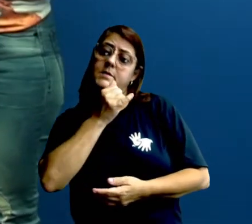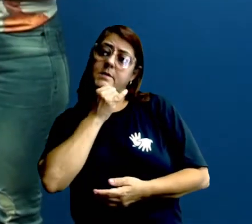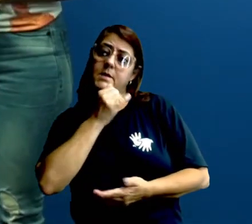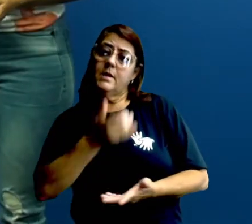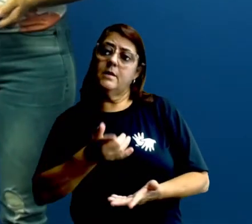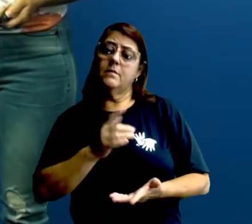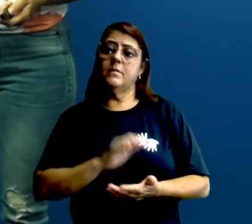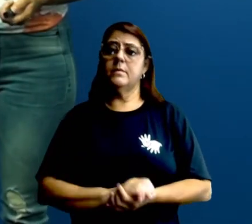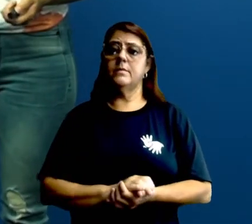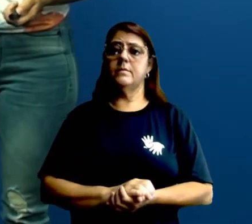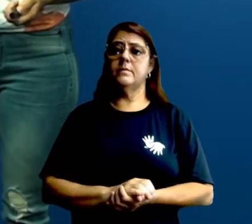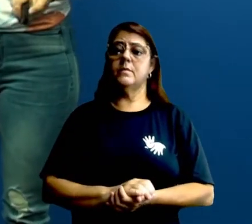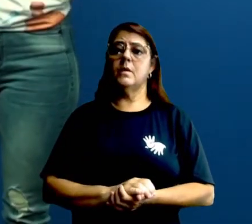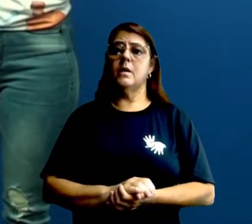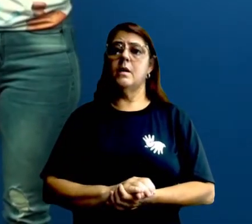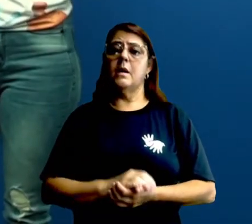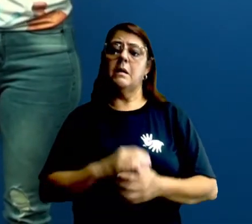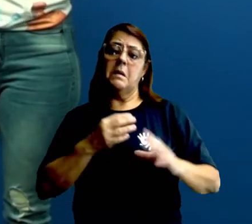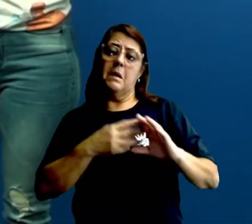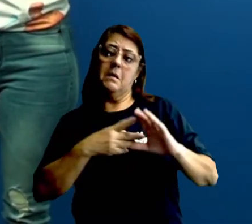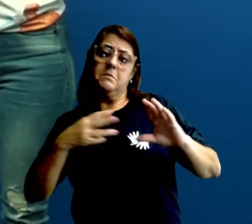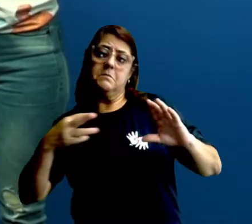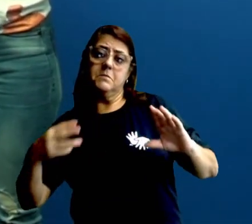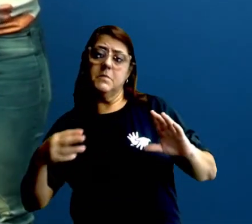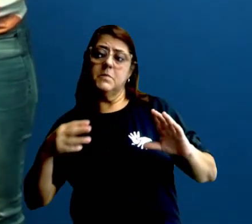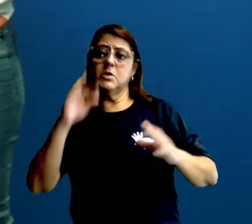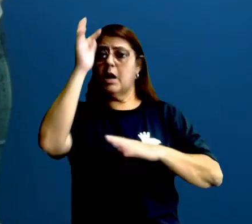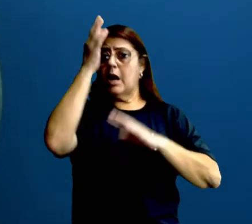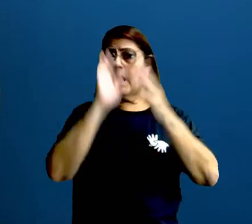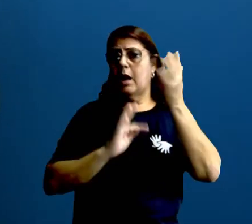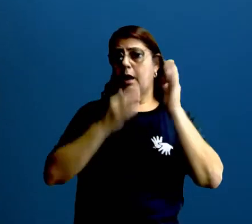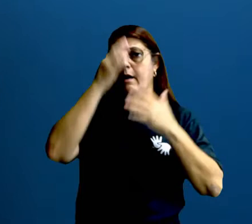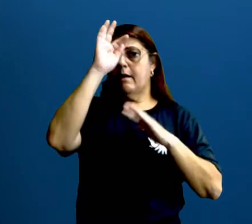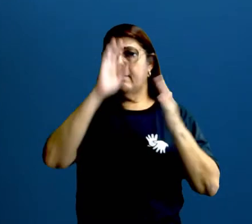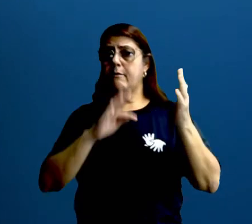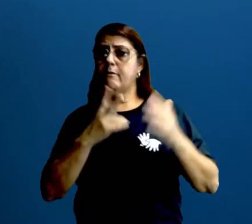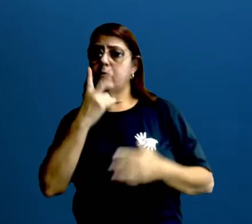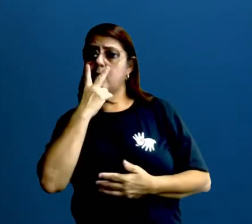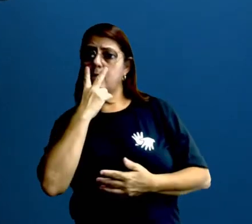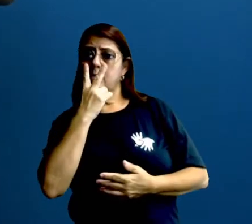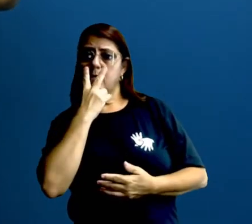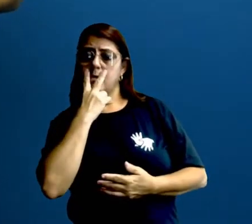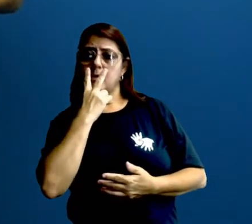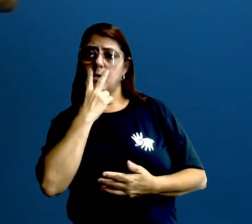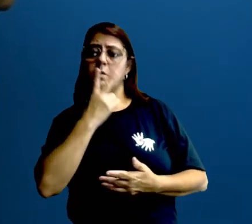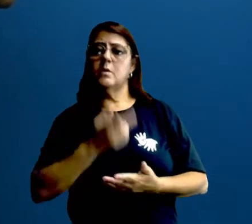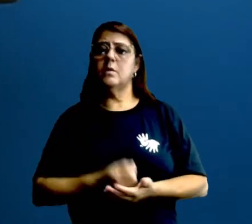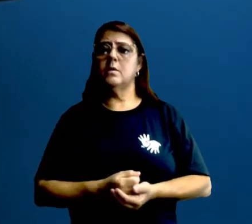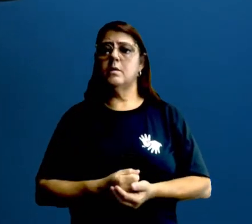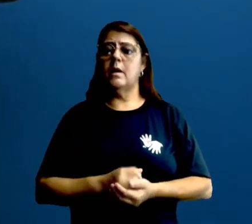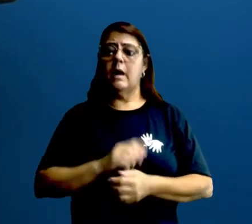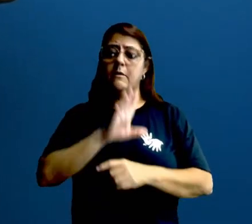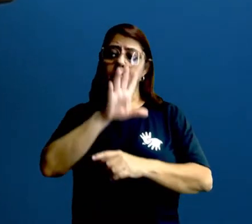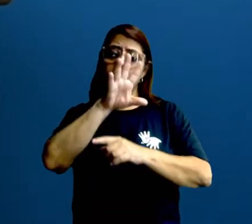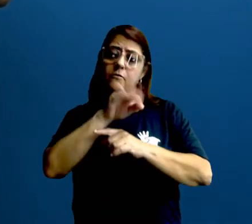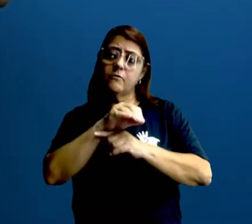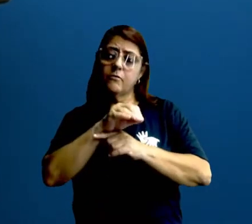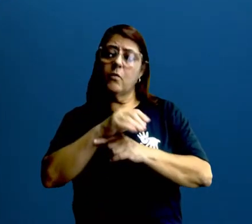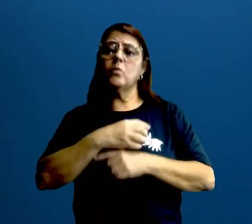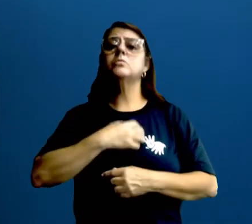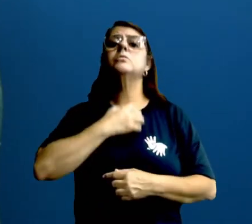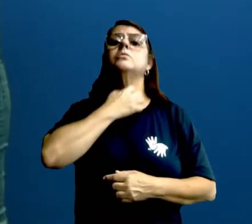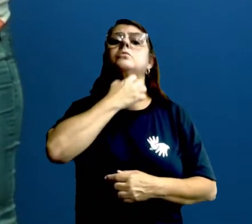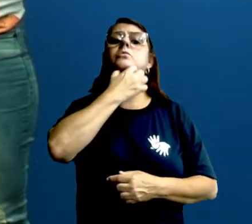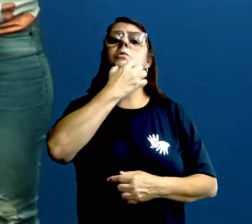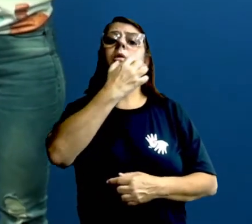exemplo uma característica nossa aqui, vitoriense, que é o carnaval. Aí eu trouxe essa imagem que é